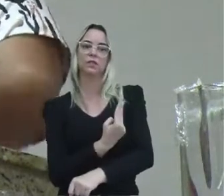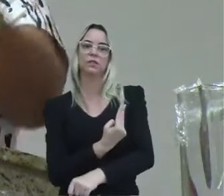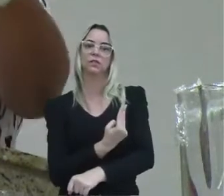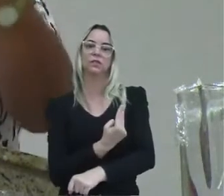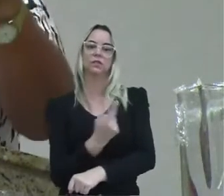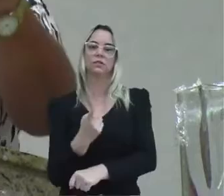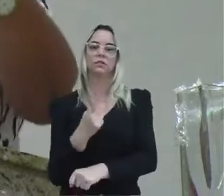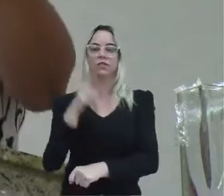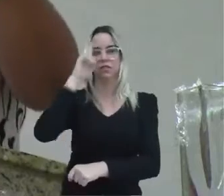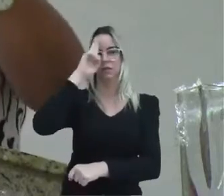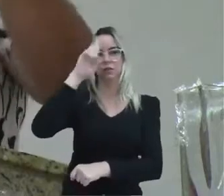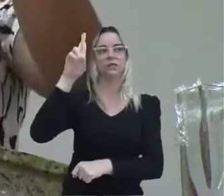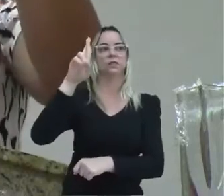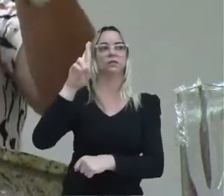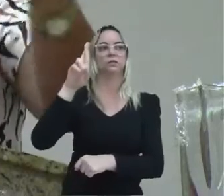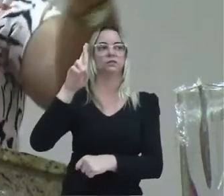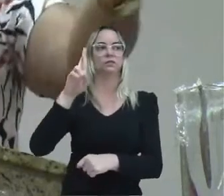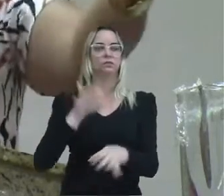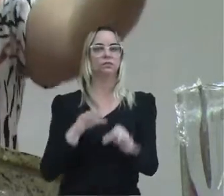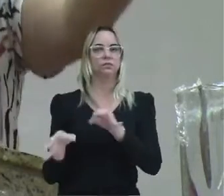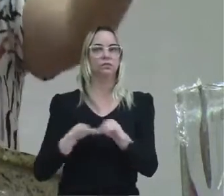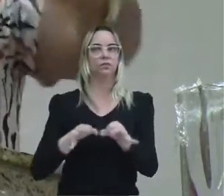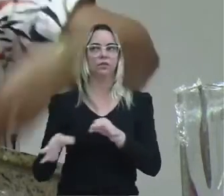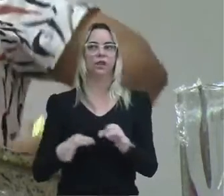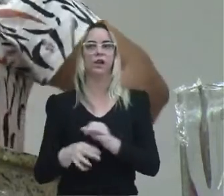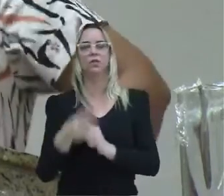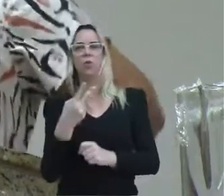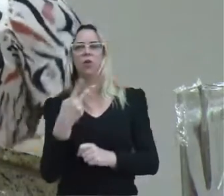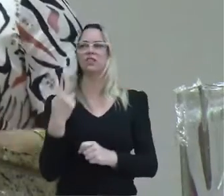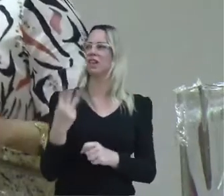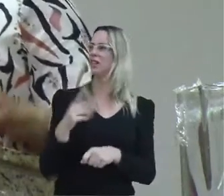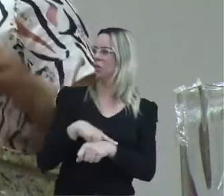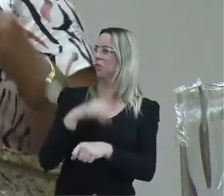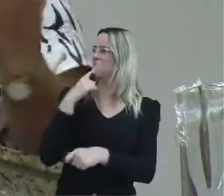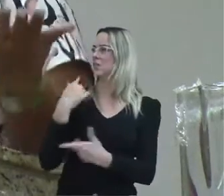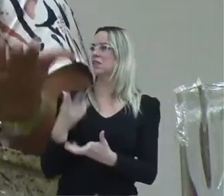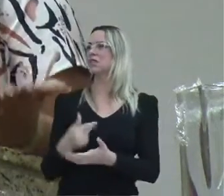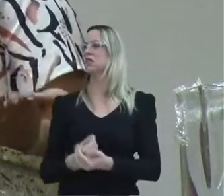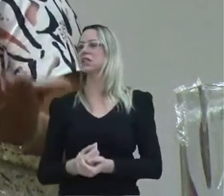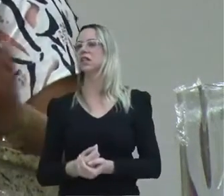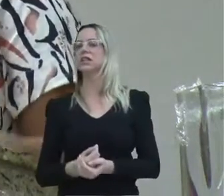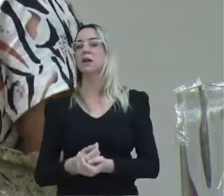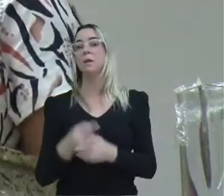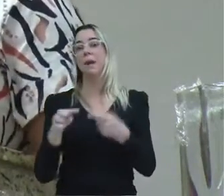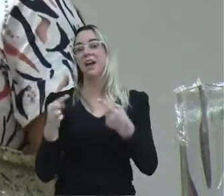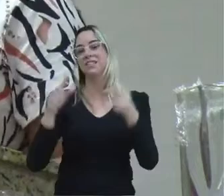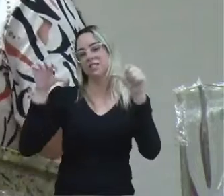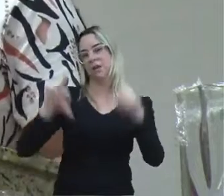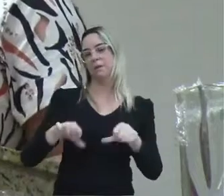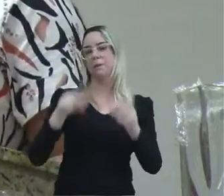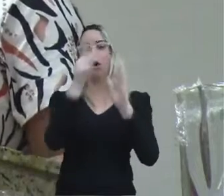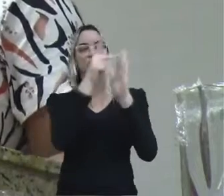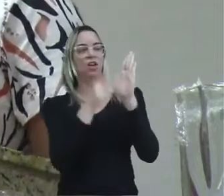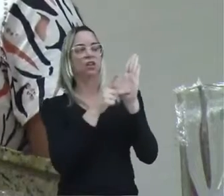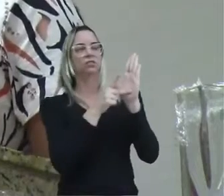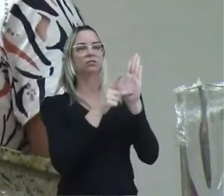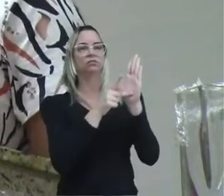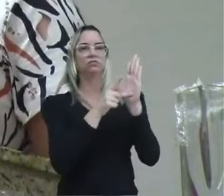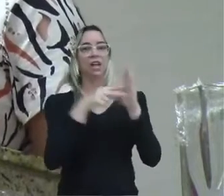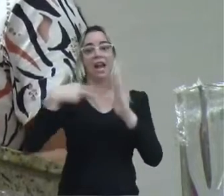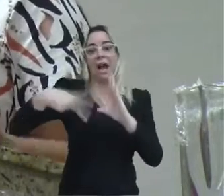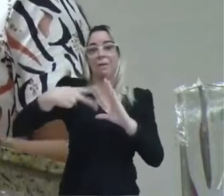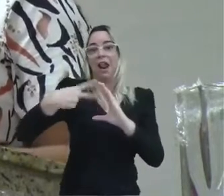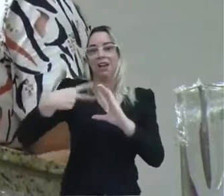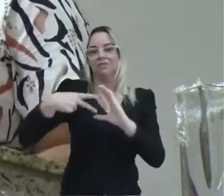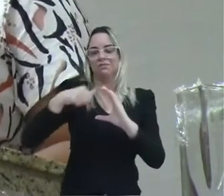administração, quer dizer, antes, né, as meninas 2 horas, eu acho, Diogo estava. Mas, infelizmente, o projeto já tinha sido encaminhado para a Câmara